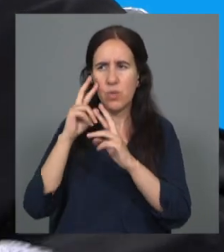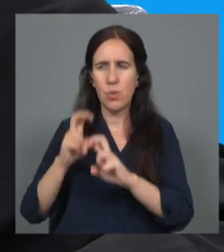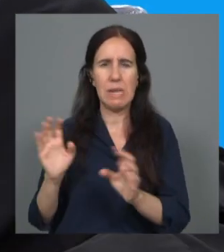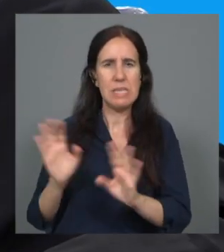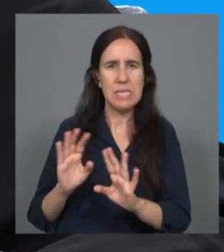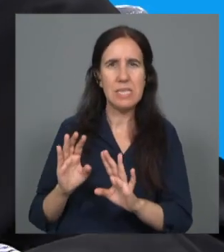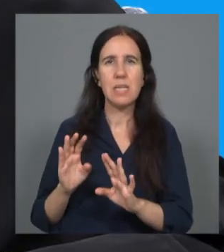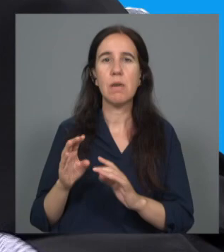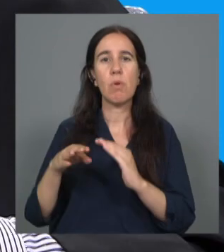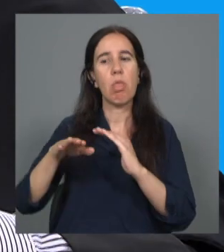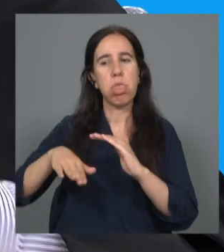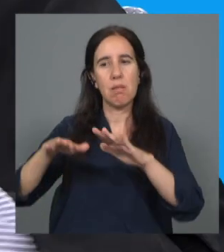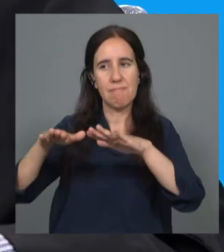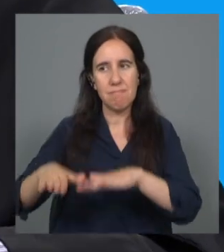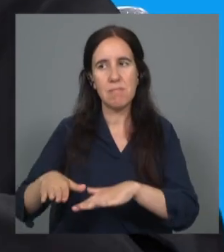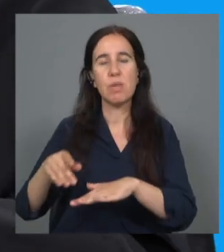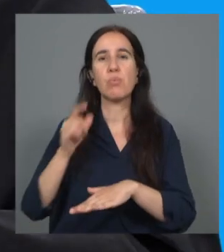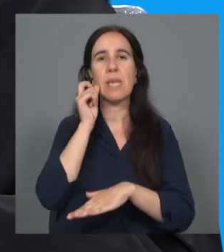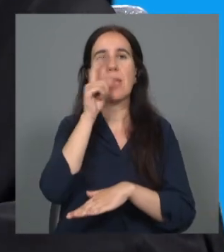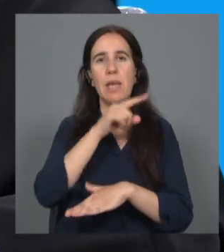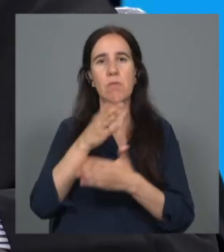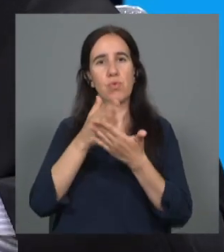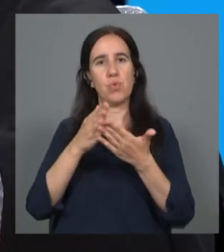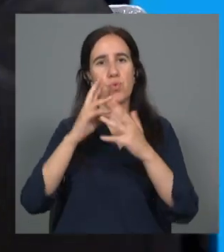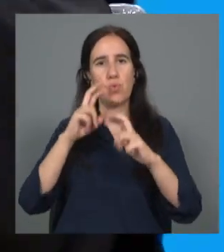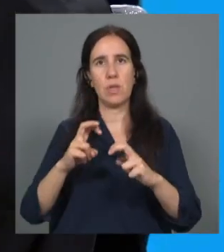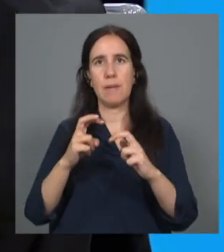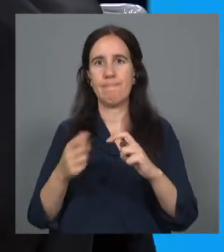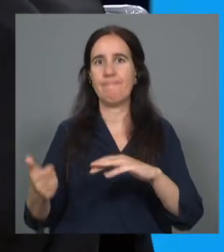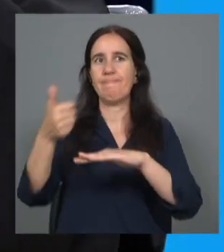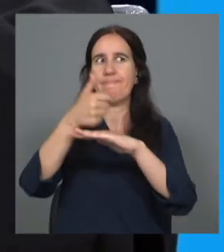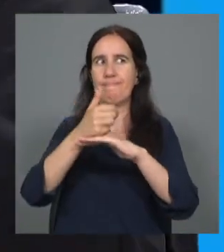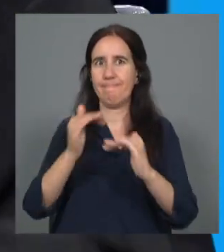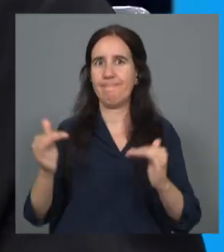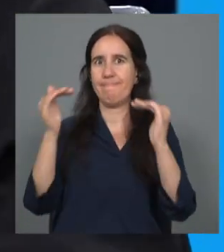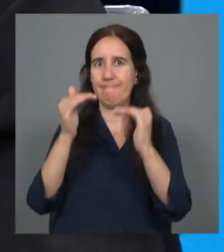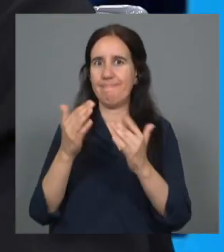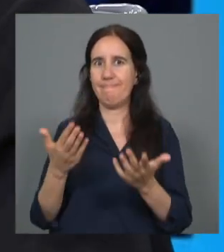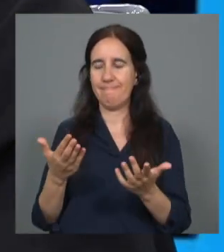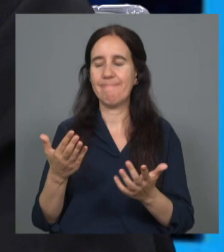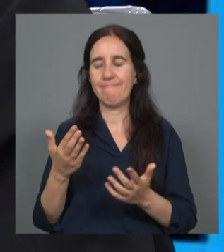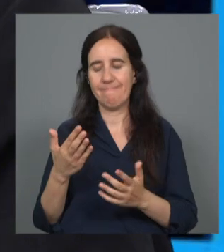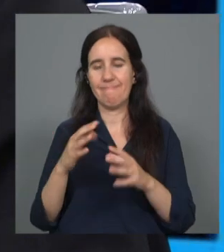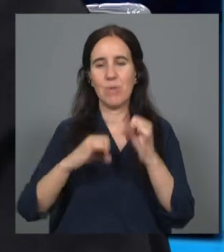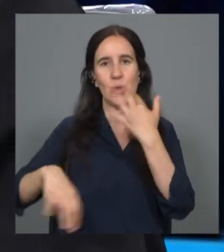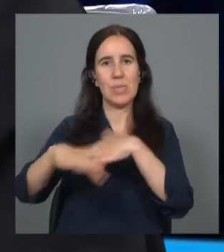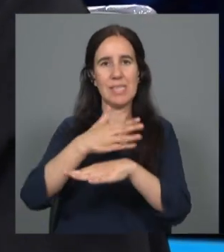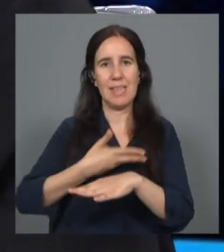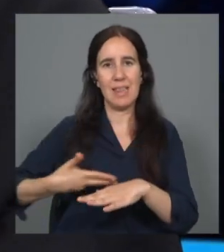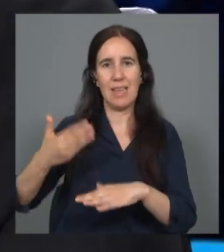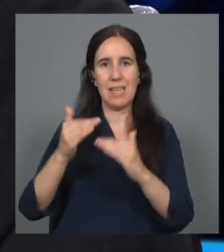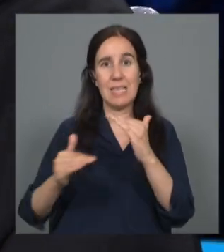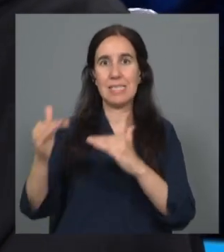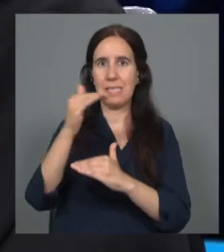ficassem menores, porque quem podia estudar tornava-se maior e, portanto, na sociedade ficava